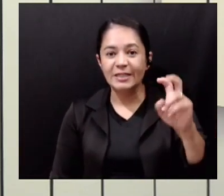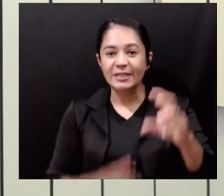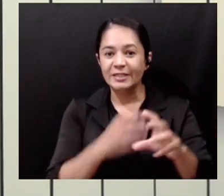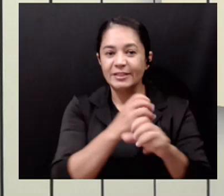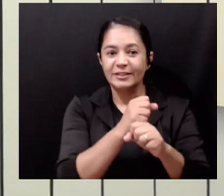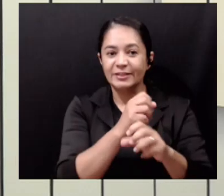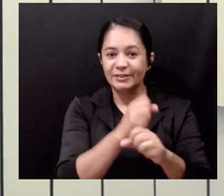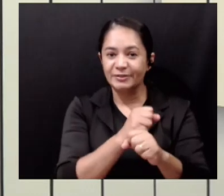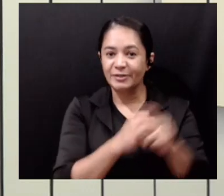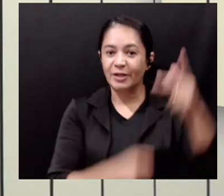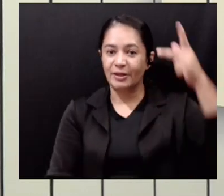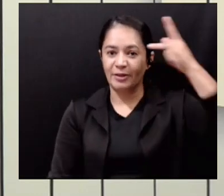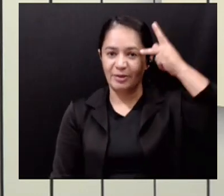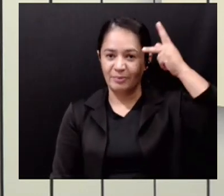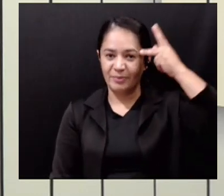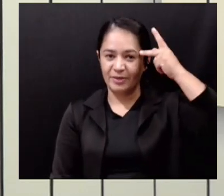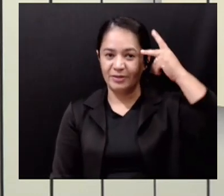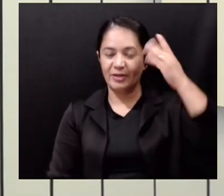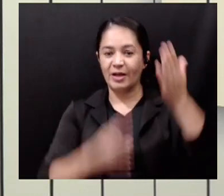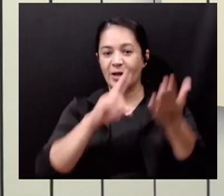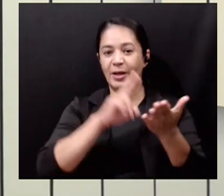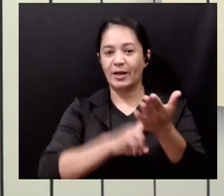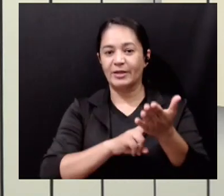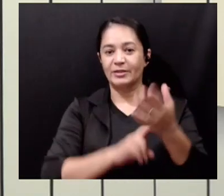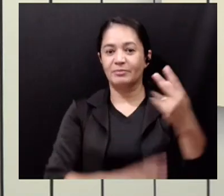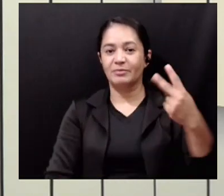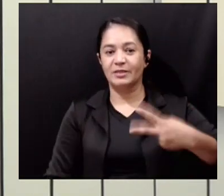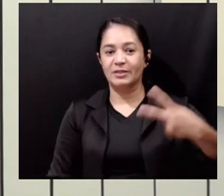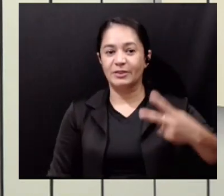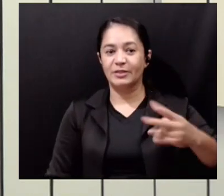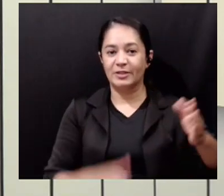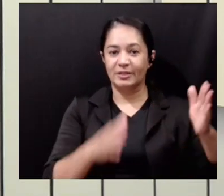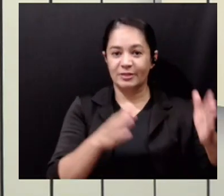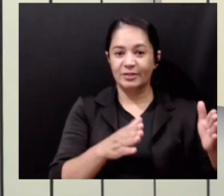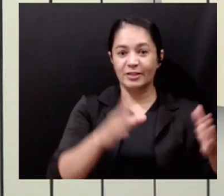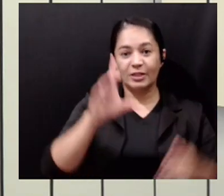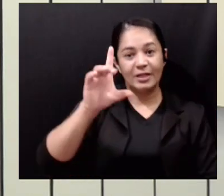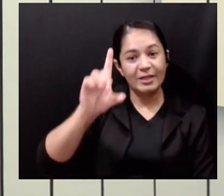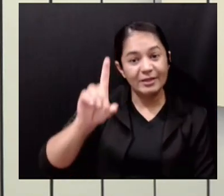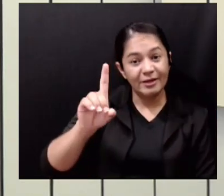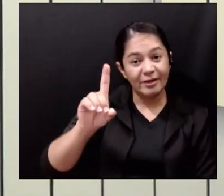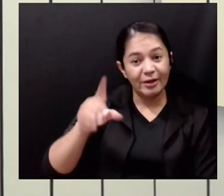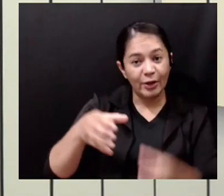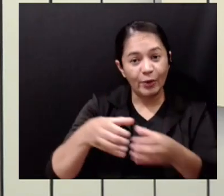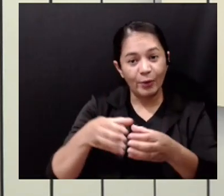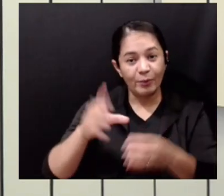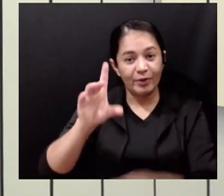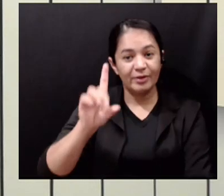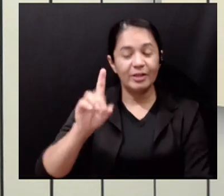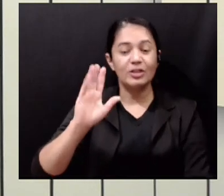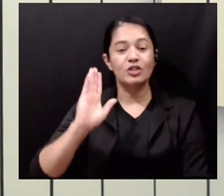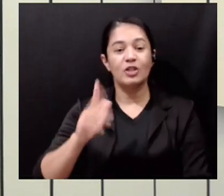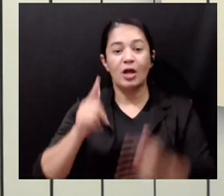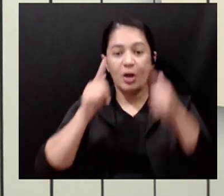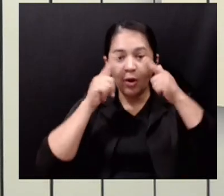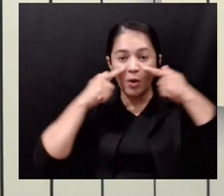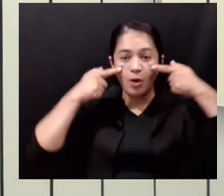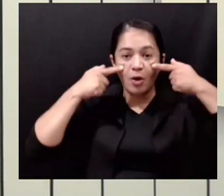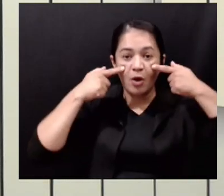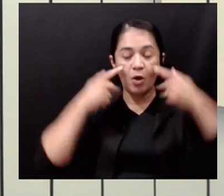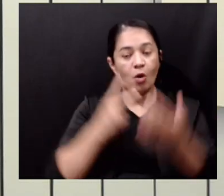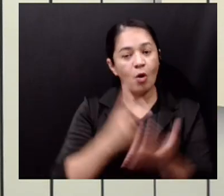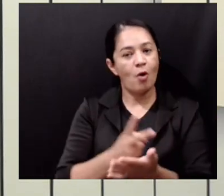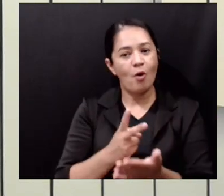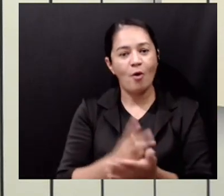Paulistão, assumindo aí a segunda colocação no grupo D. Já o Guarani permanece na liderança do grupo B